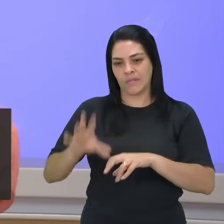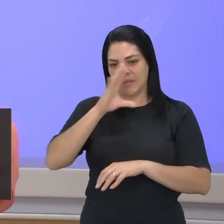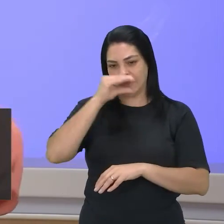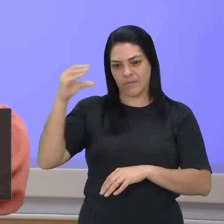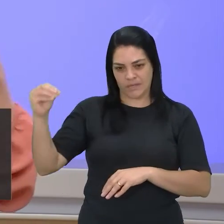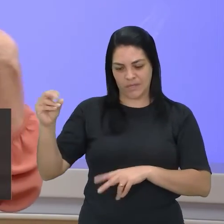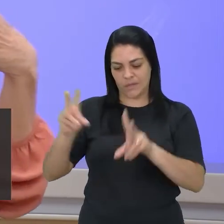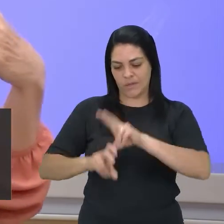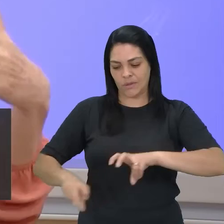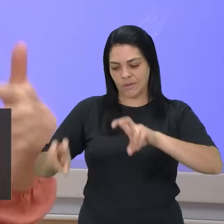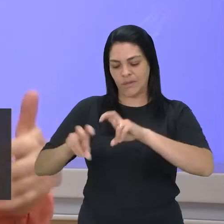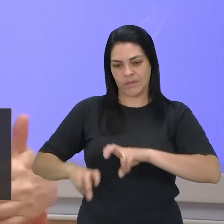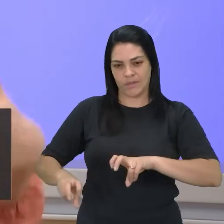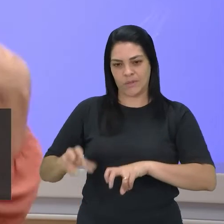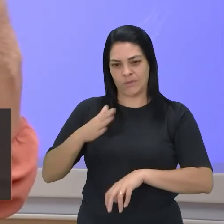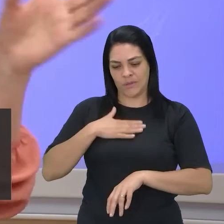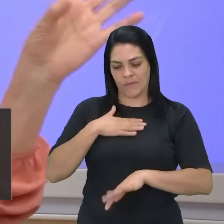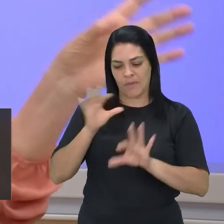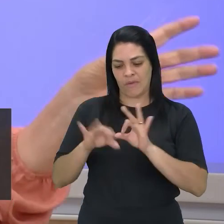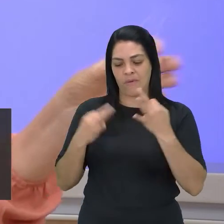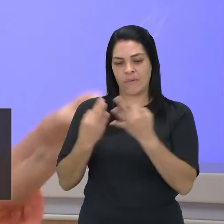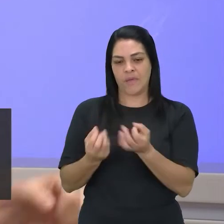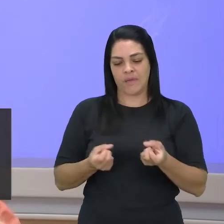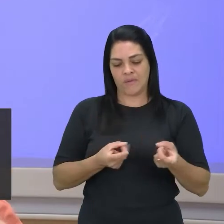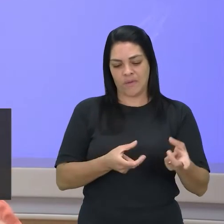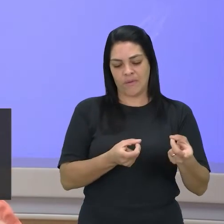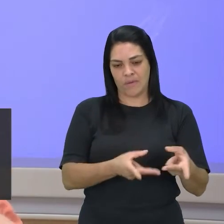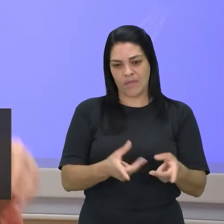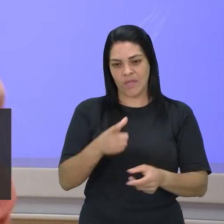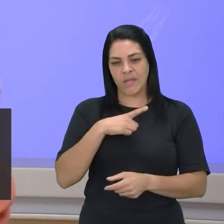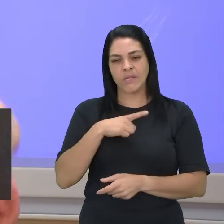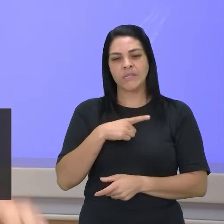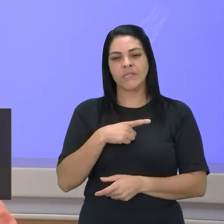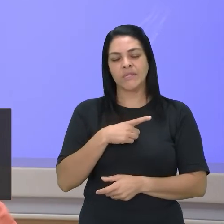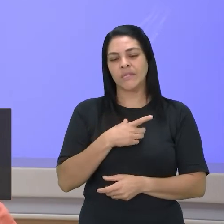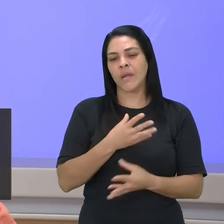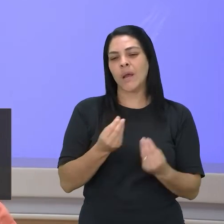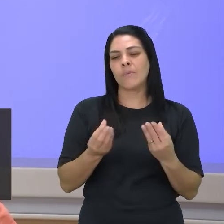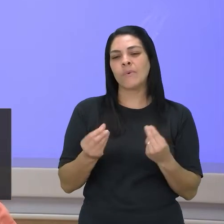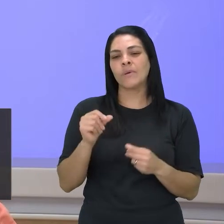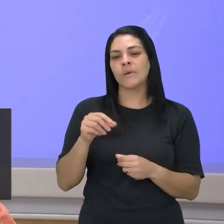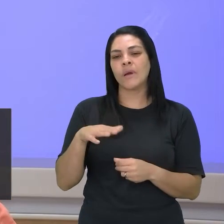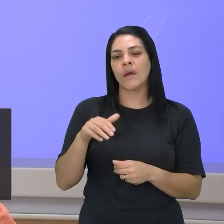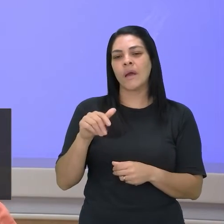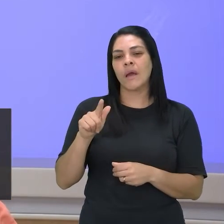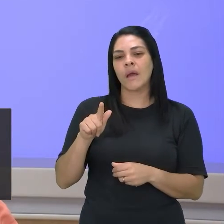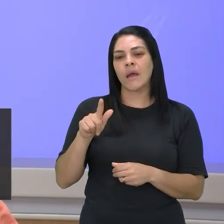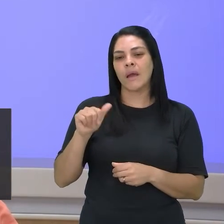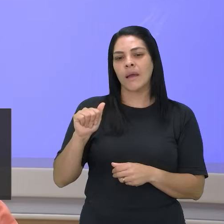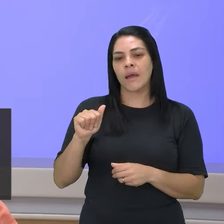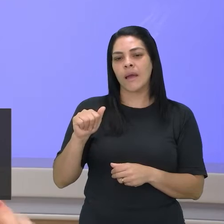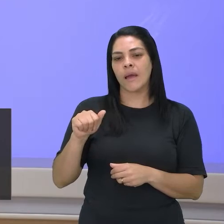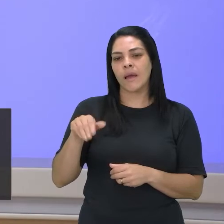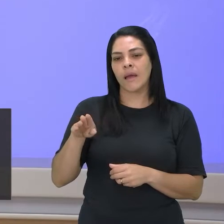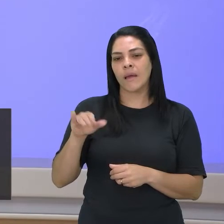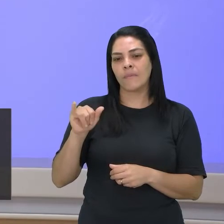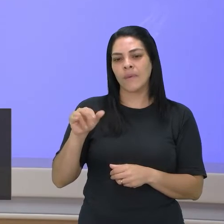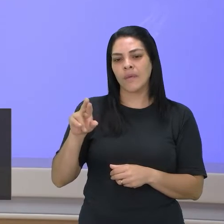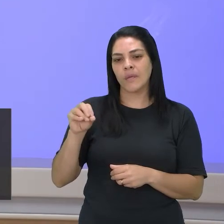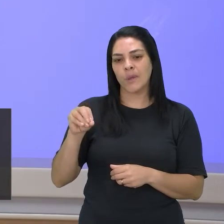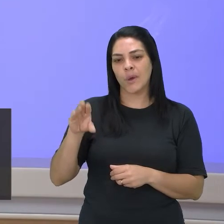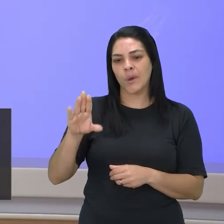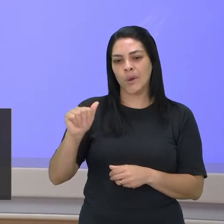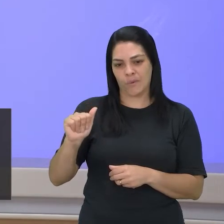família, foi vendido e tal. E ali a gente tinha muita, não sei se conhece, a gabiroba. E era a